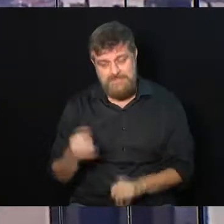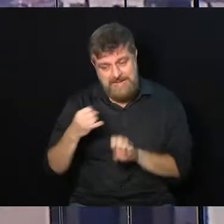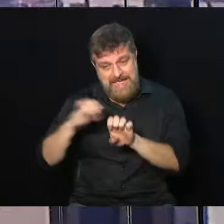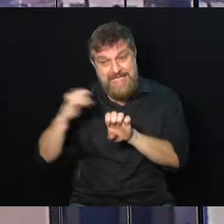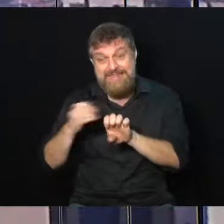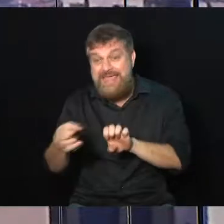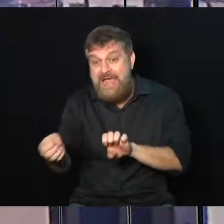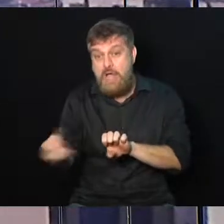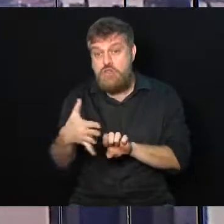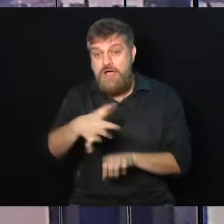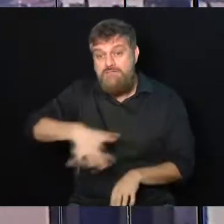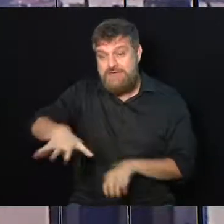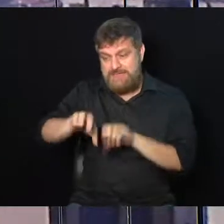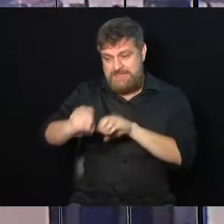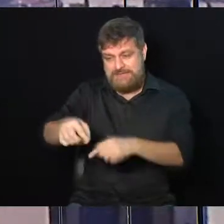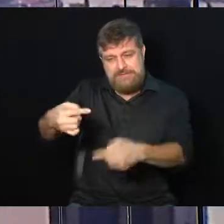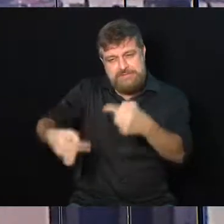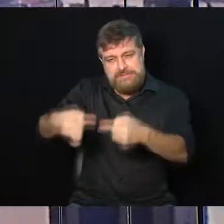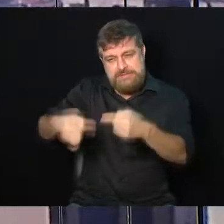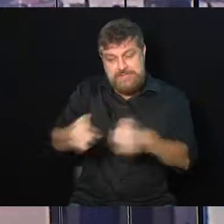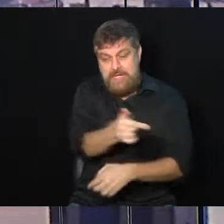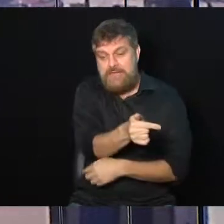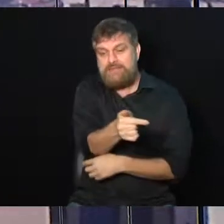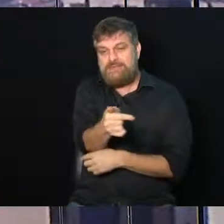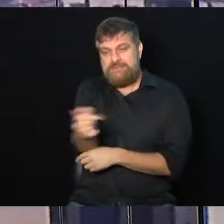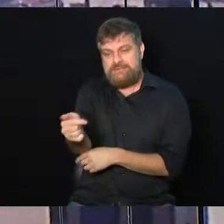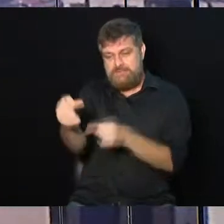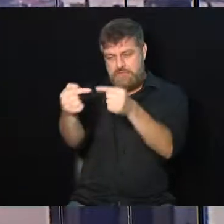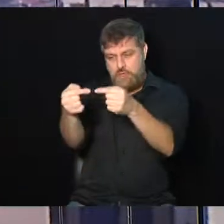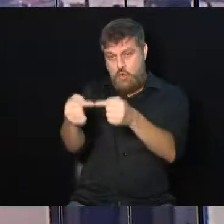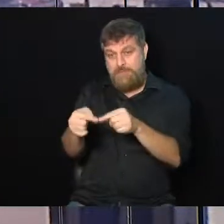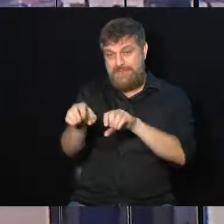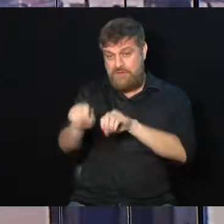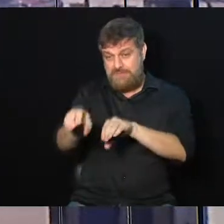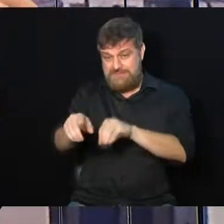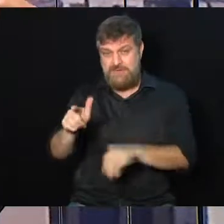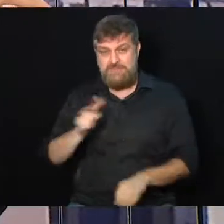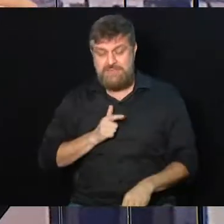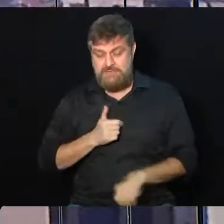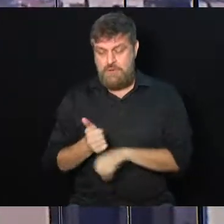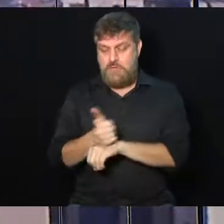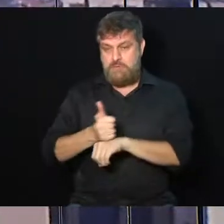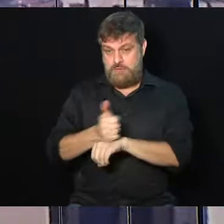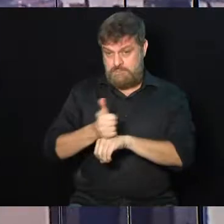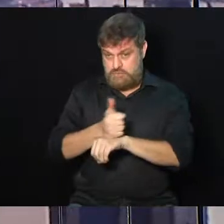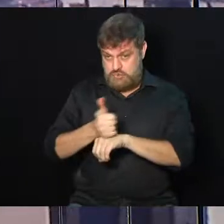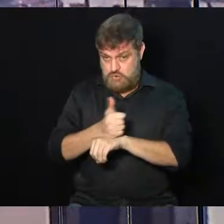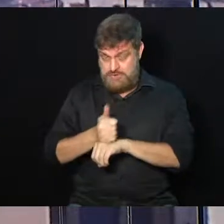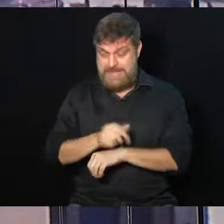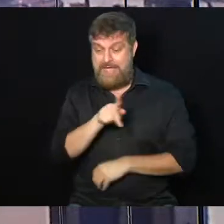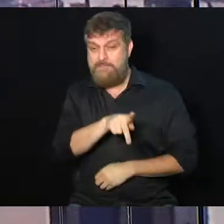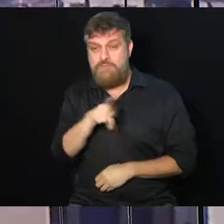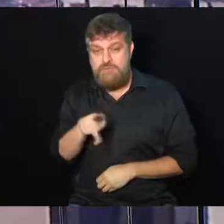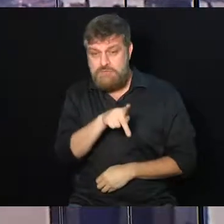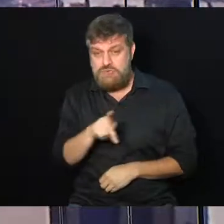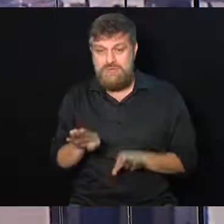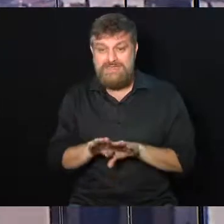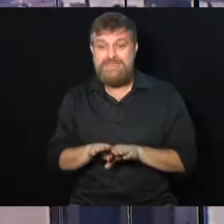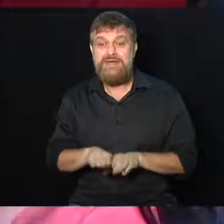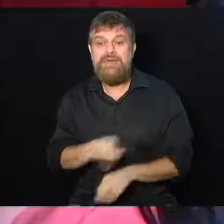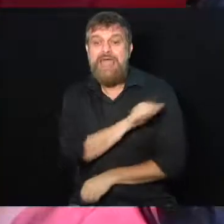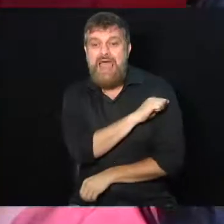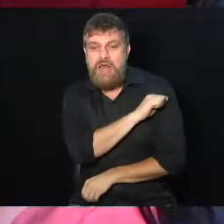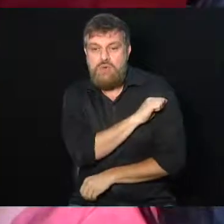foram debatidos na Semana de Educação. O evento reuniu especialistas, professores e